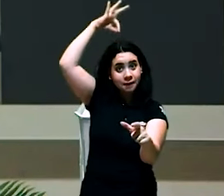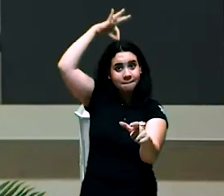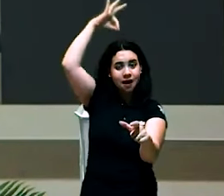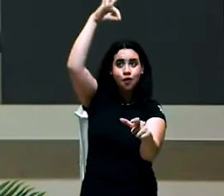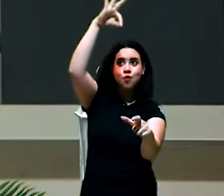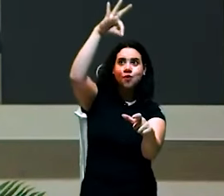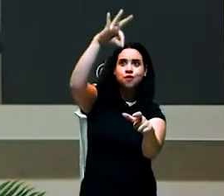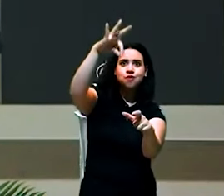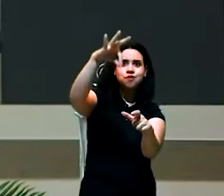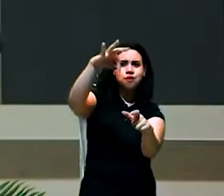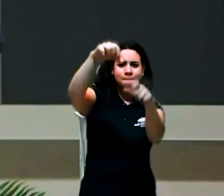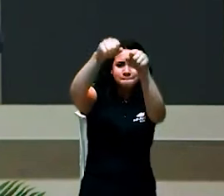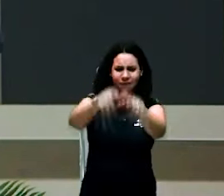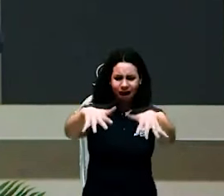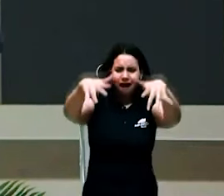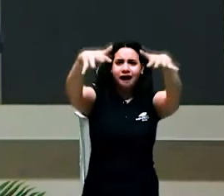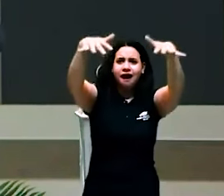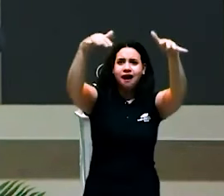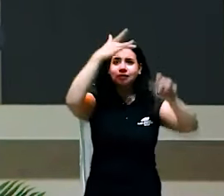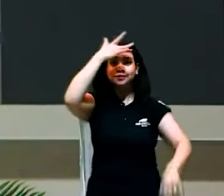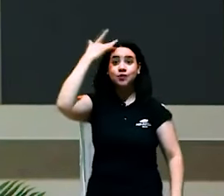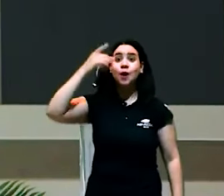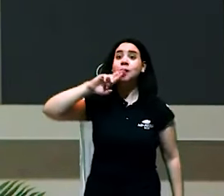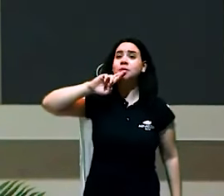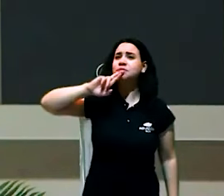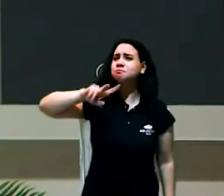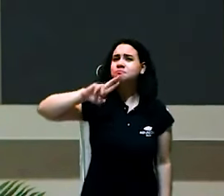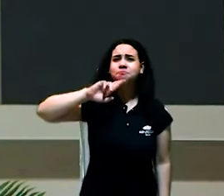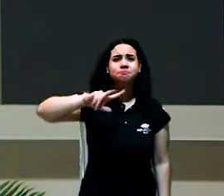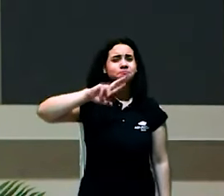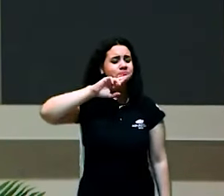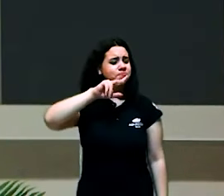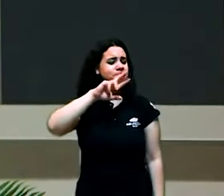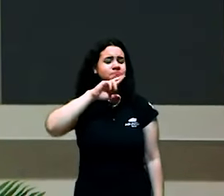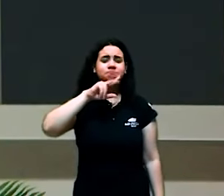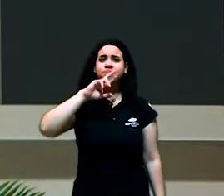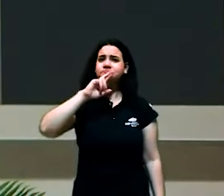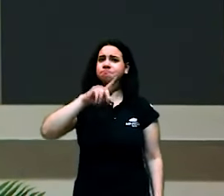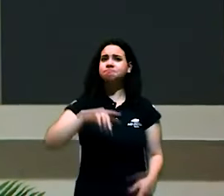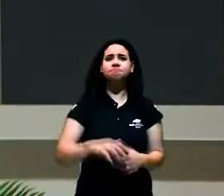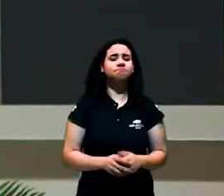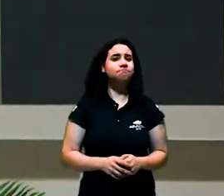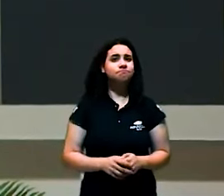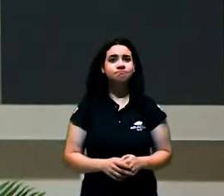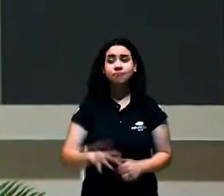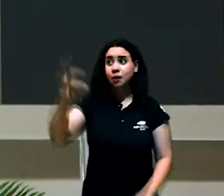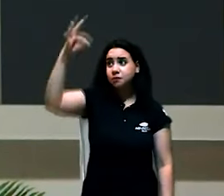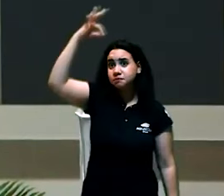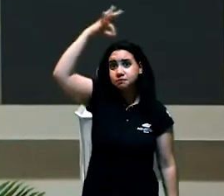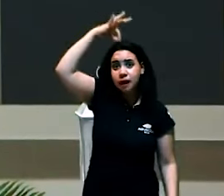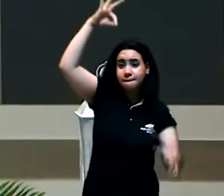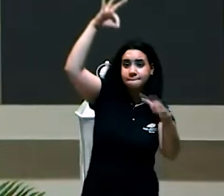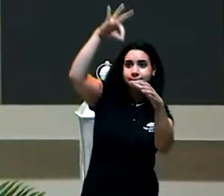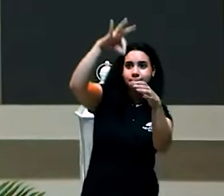onde o Espírito Santo começou a bautizar. Foi ali que o Espírito Santo desceu com maior avivamento na história.